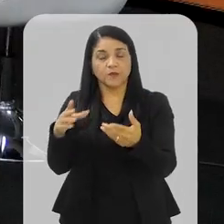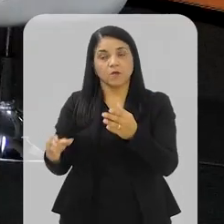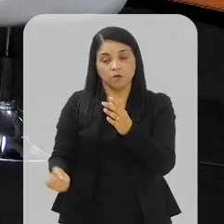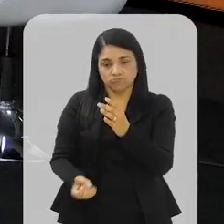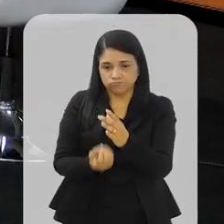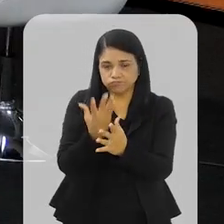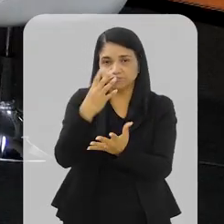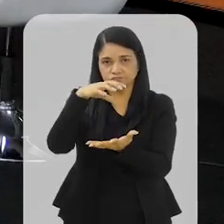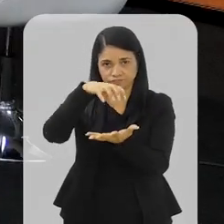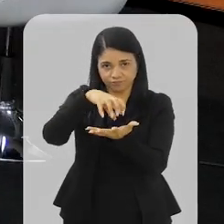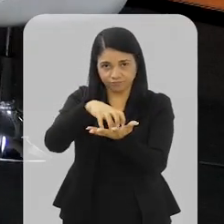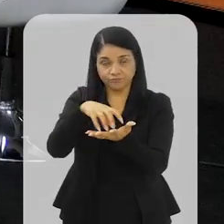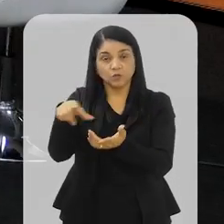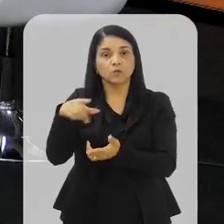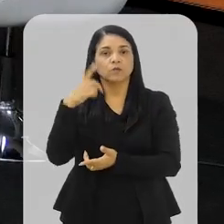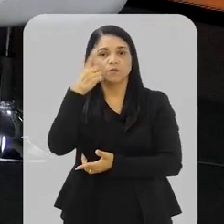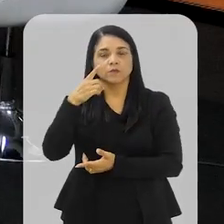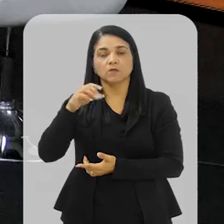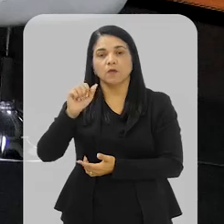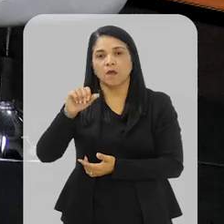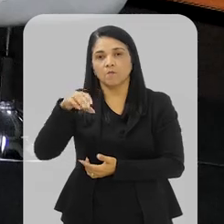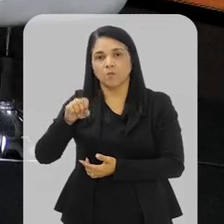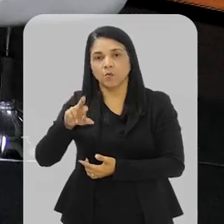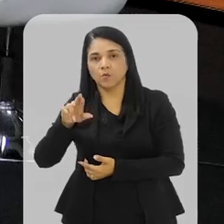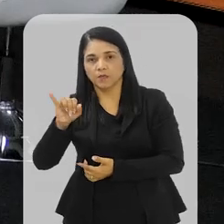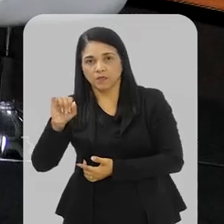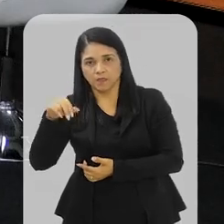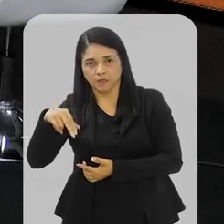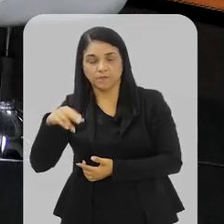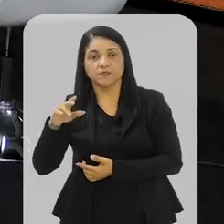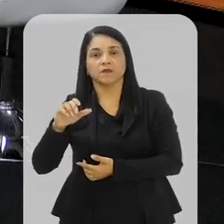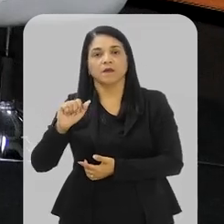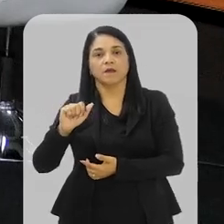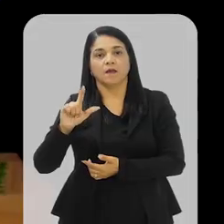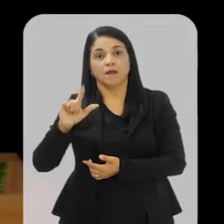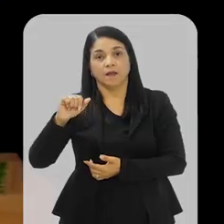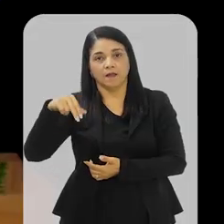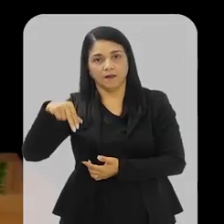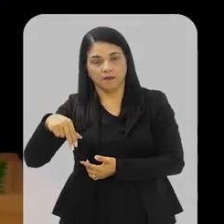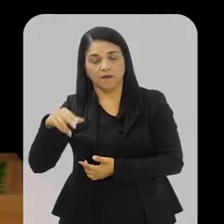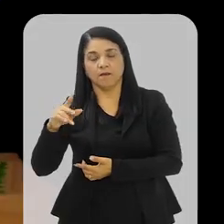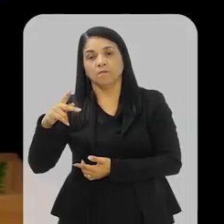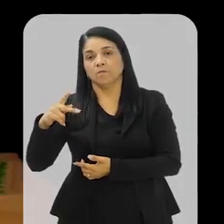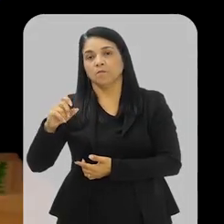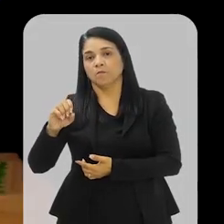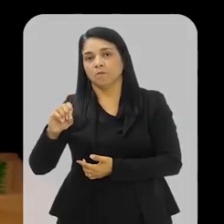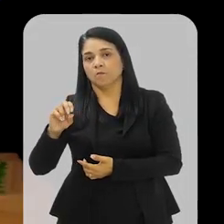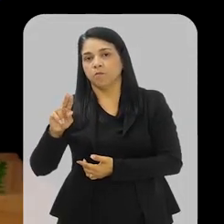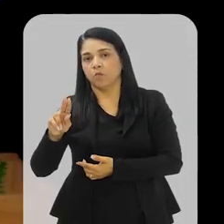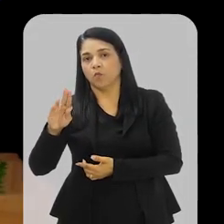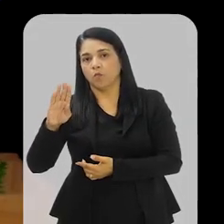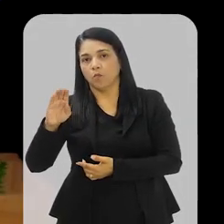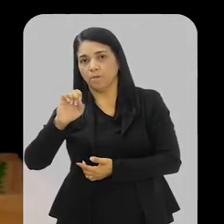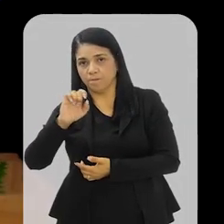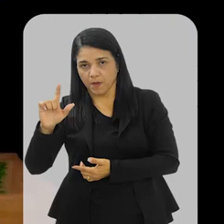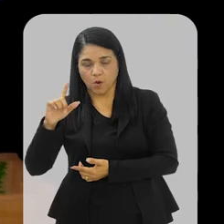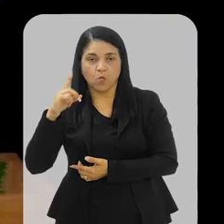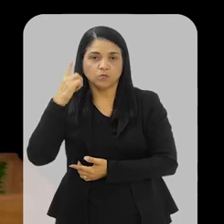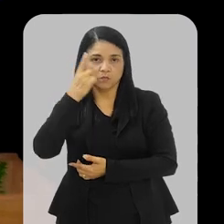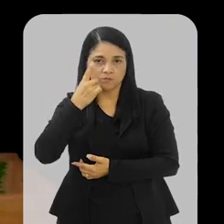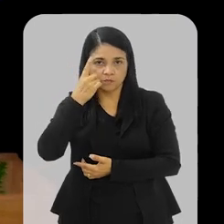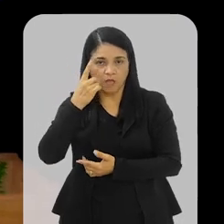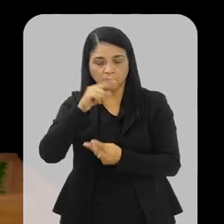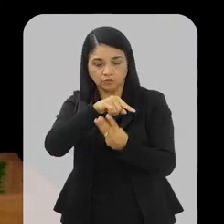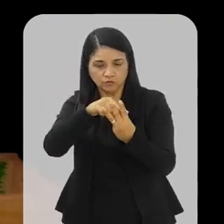a nossa instalação então nós tivemos aqui o deputado Rodrigo amorinho o Alan Lopes o deputado pobel Felipe